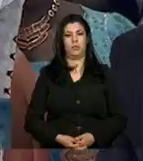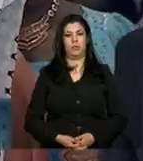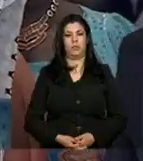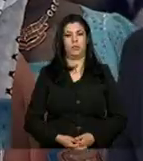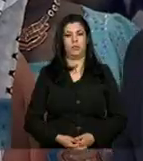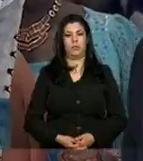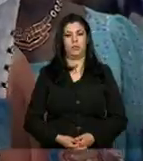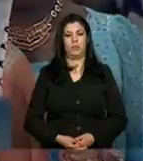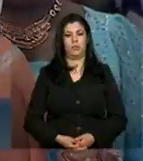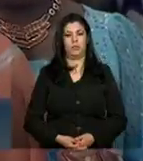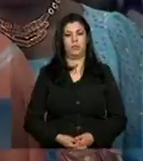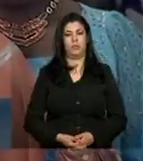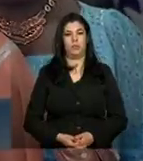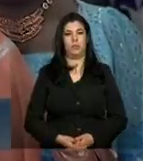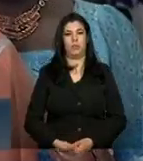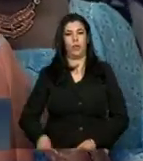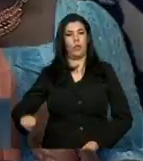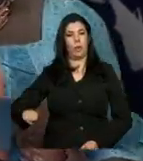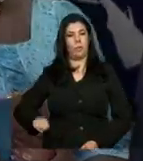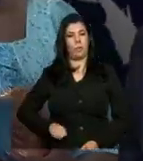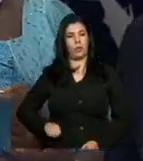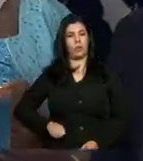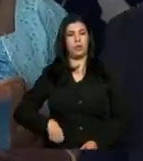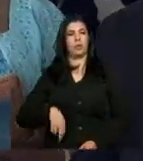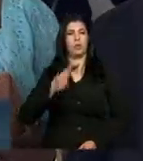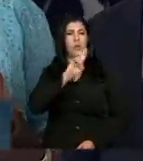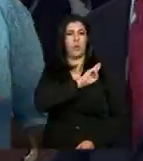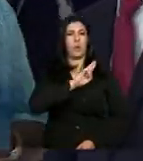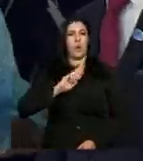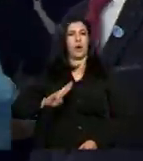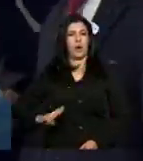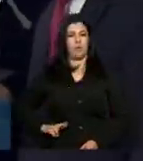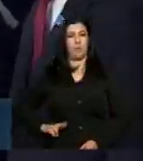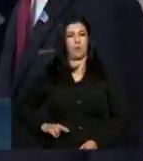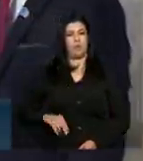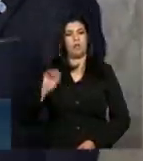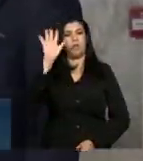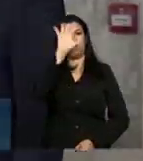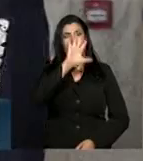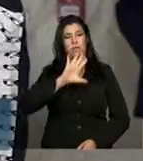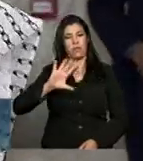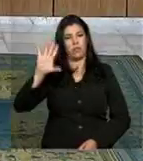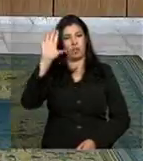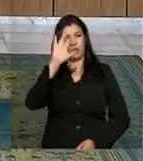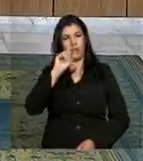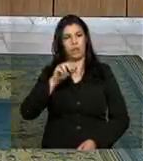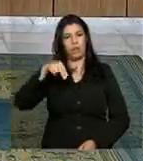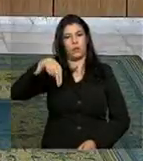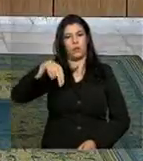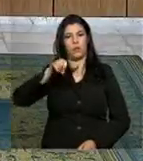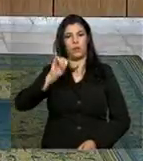O embaixador da República Federal da Nigéria, Adamu Azimeye Emozozo.